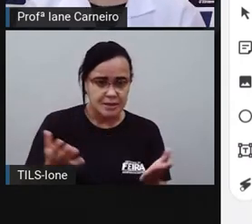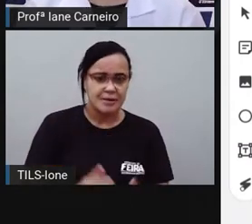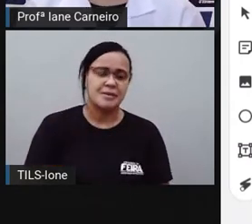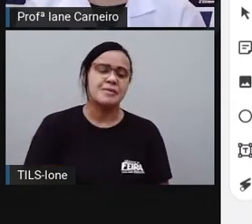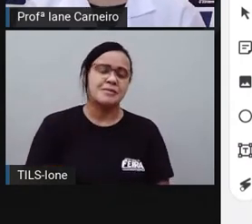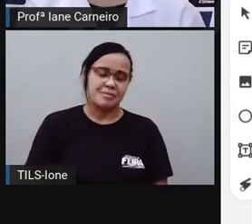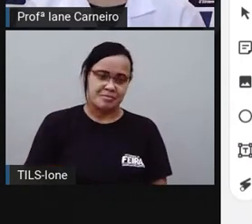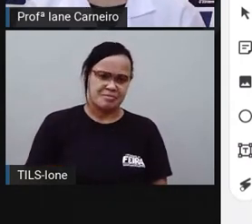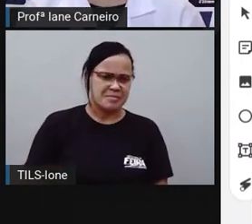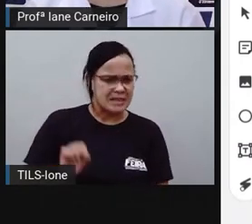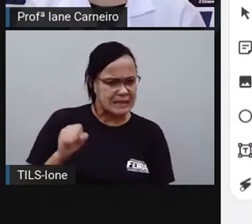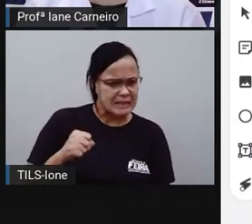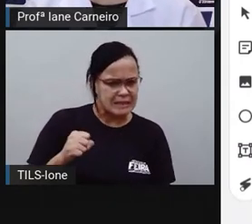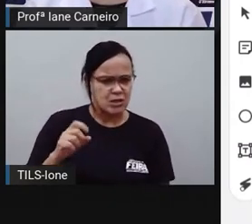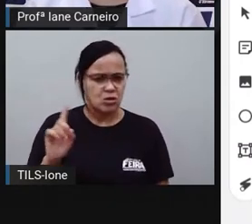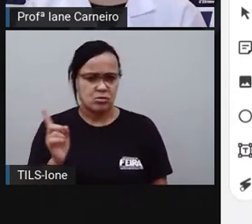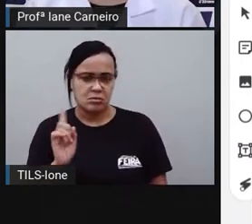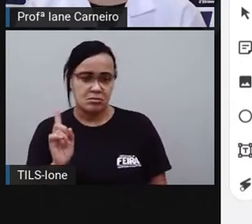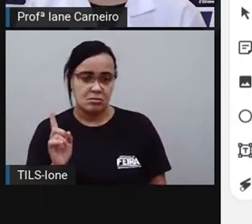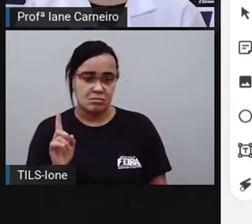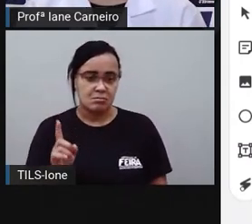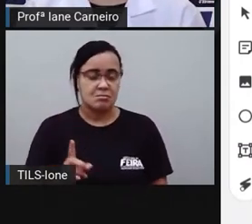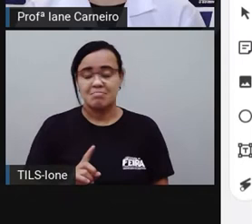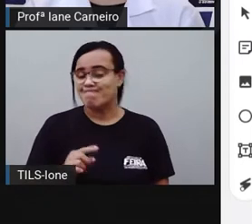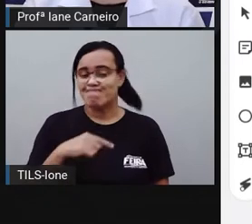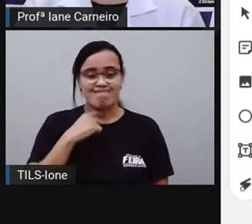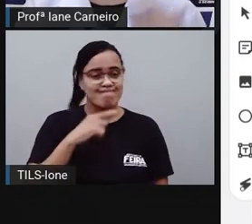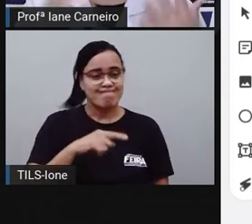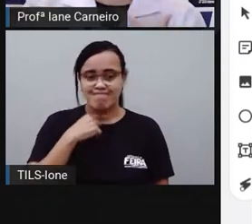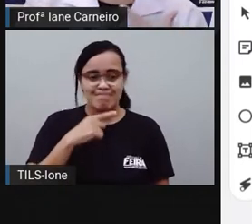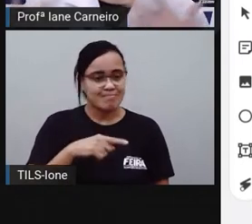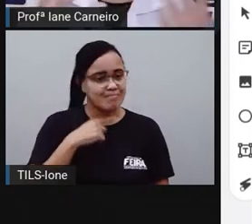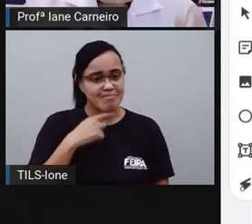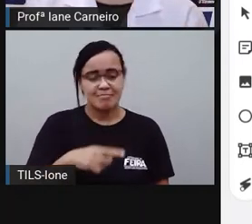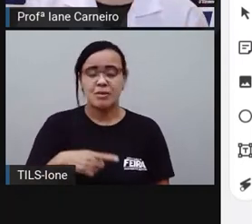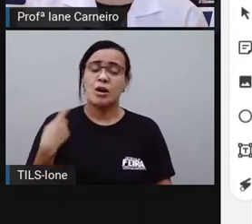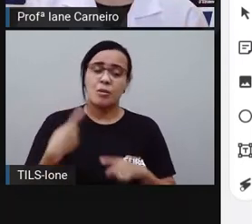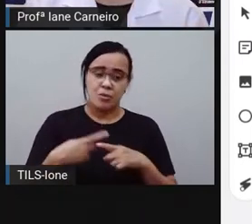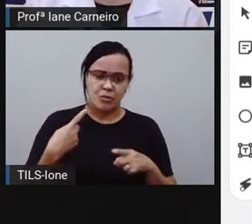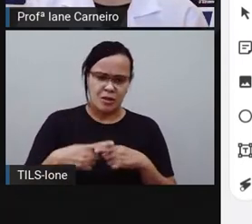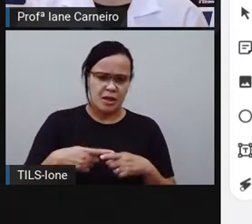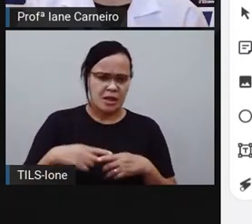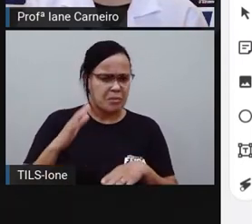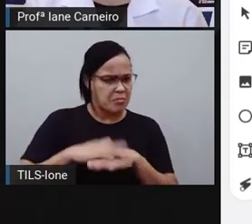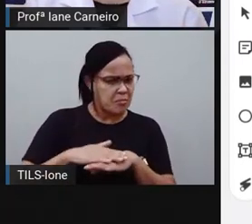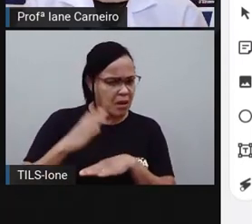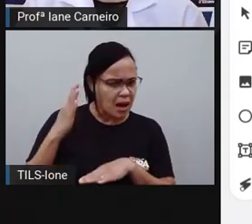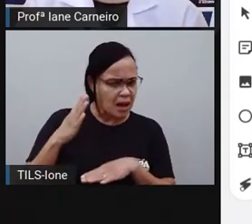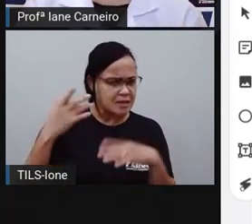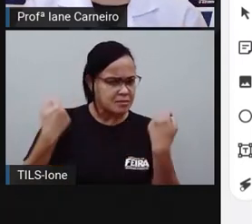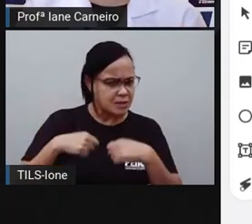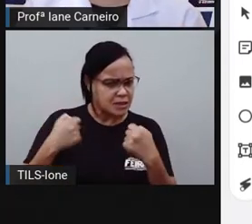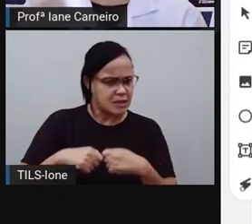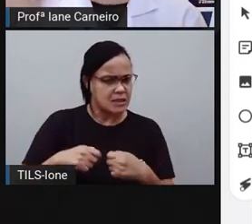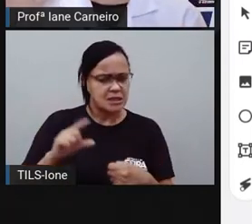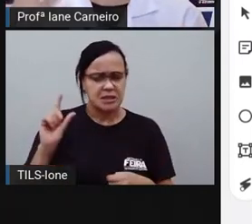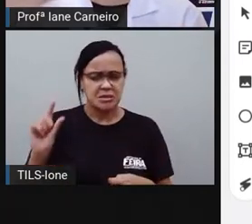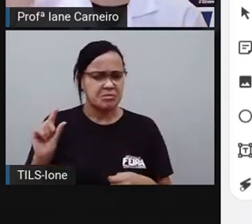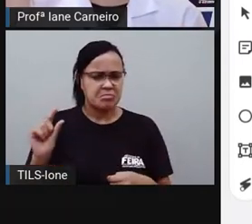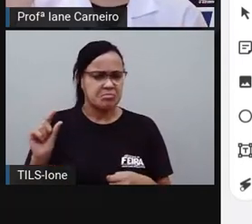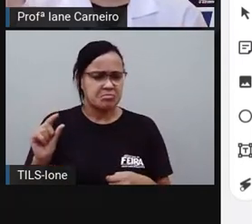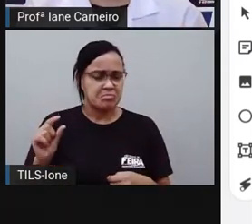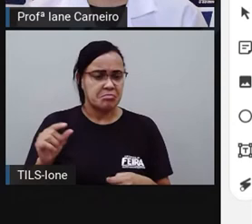Sim ou não? Não dá, né? Porque a gente precisa de mais ou de menos palitos? Nós precisamos